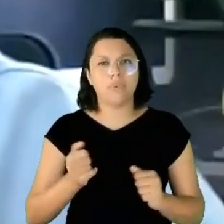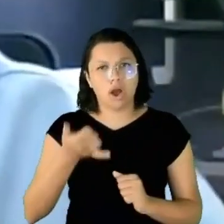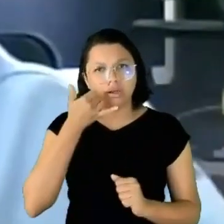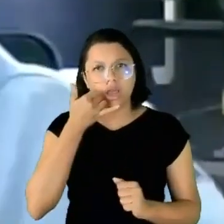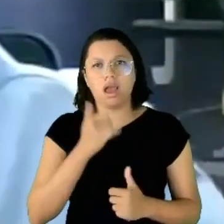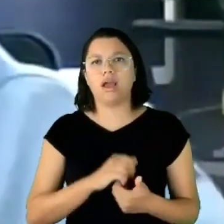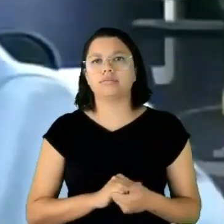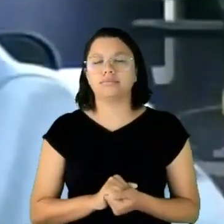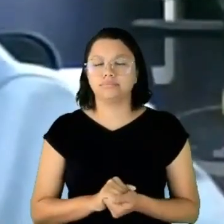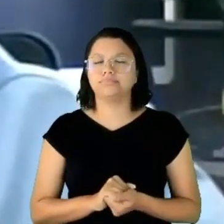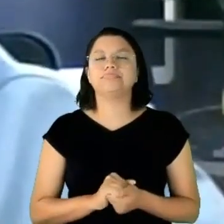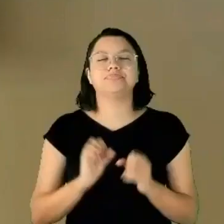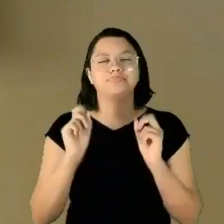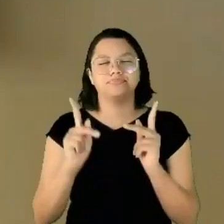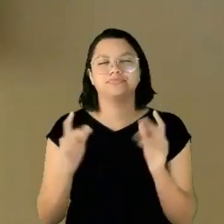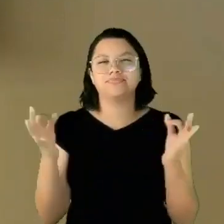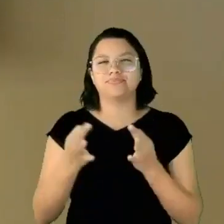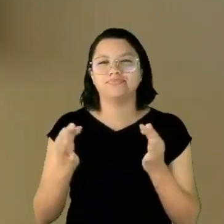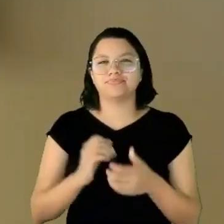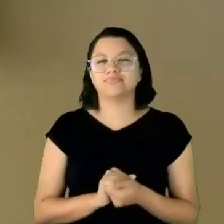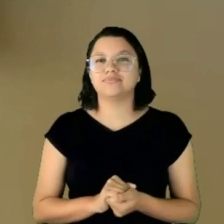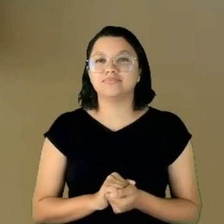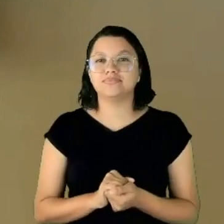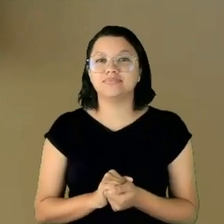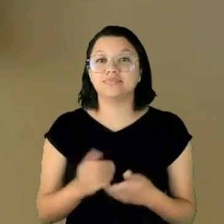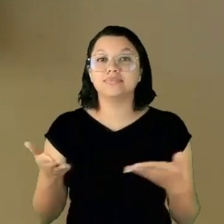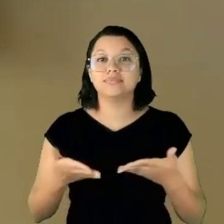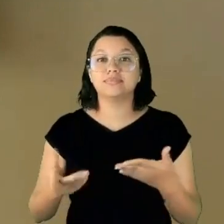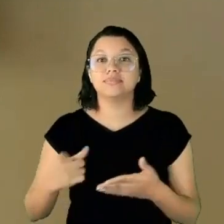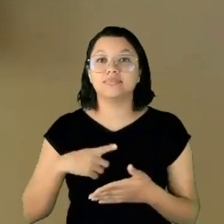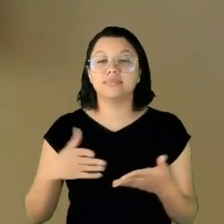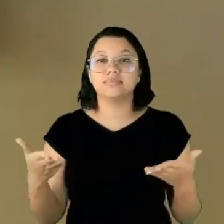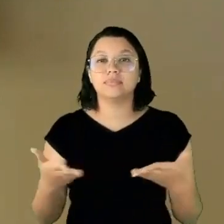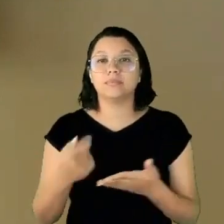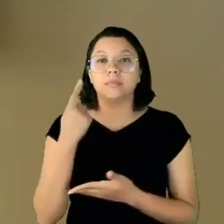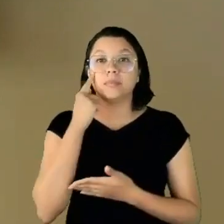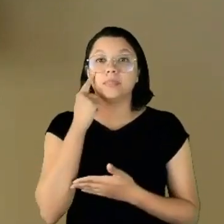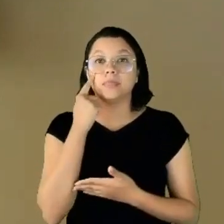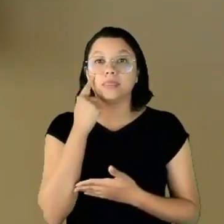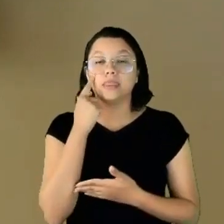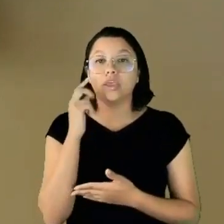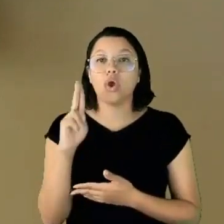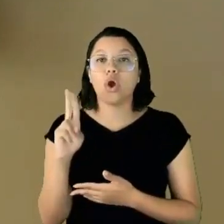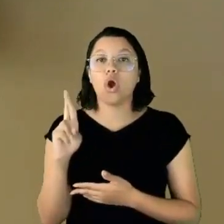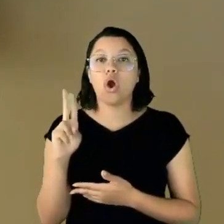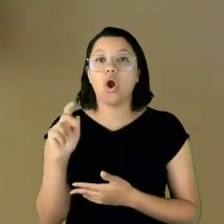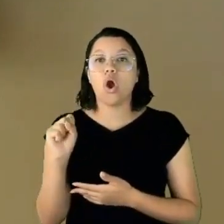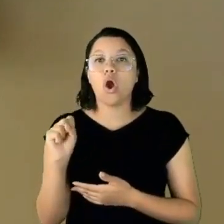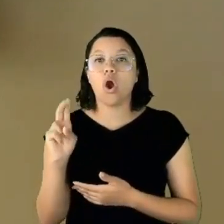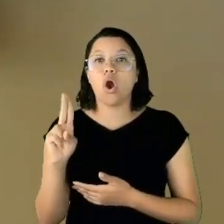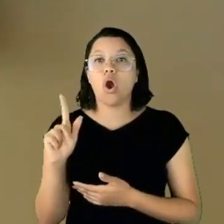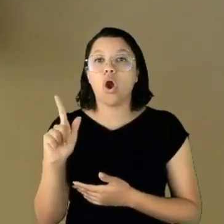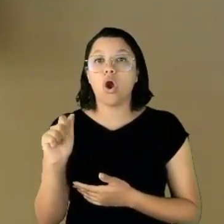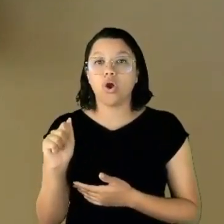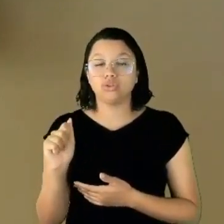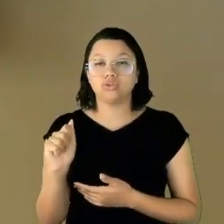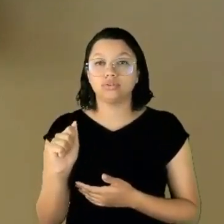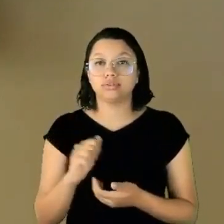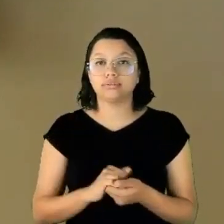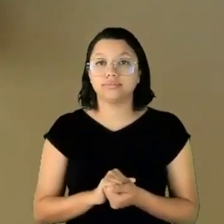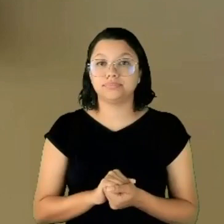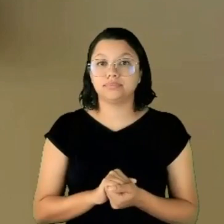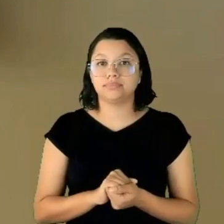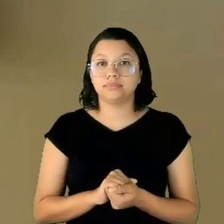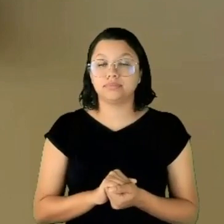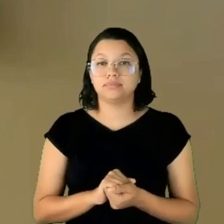pode me ligar ótimo agora nós temos aqui deixa eu ver a Úrsula Filartiga